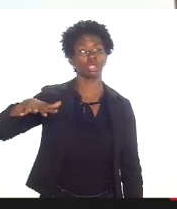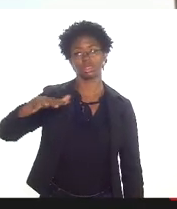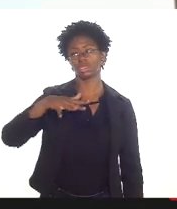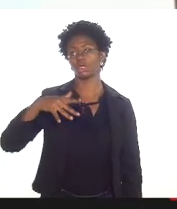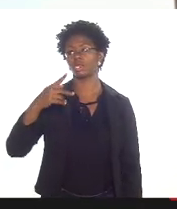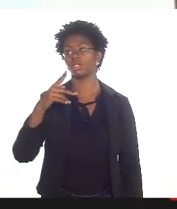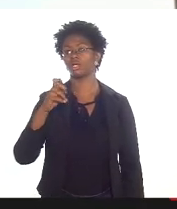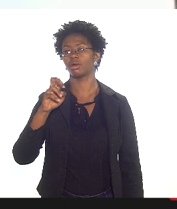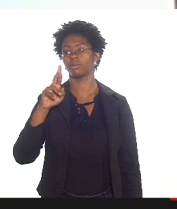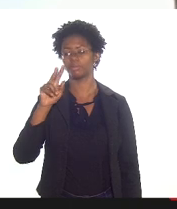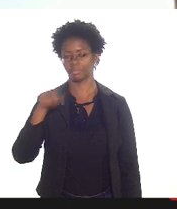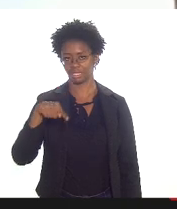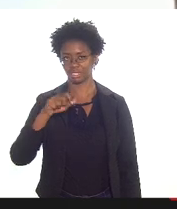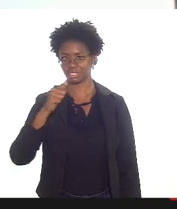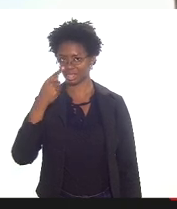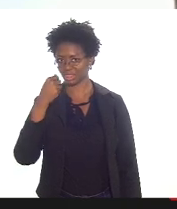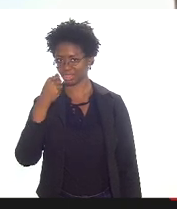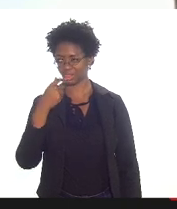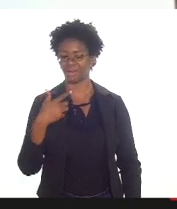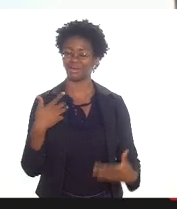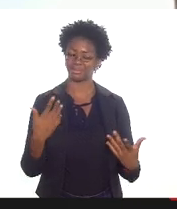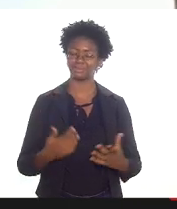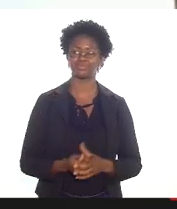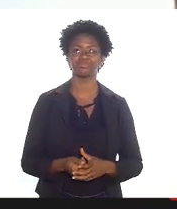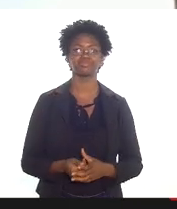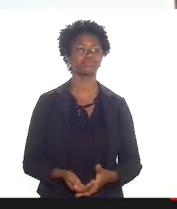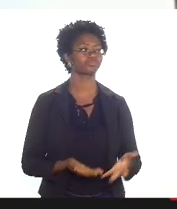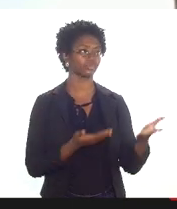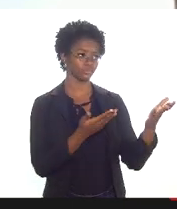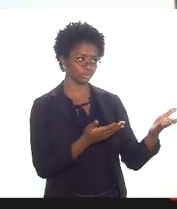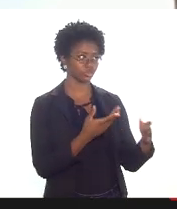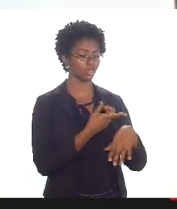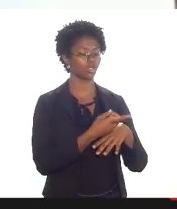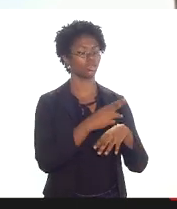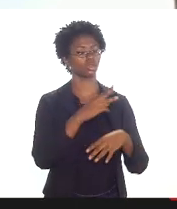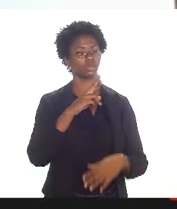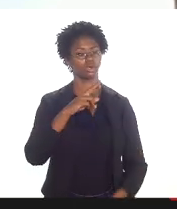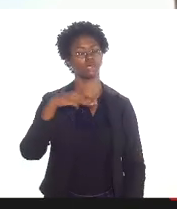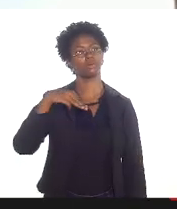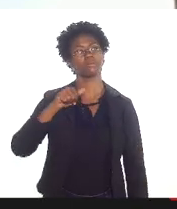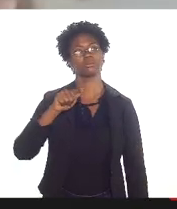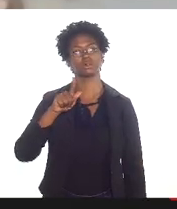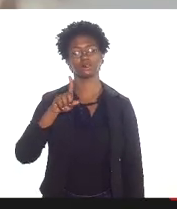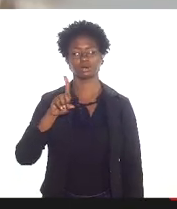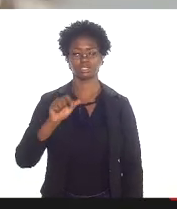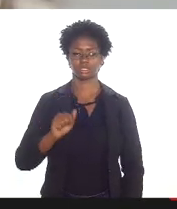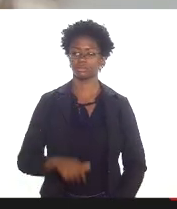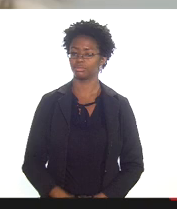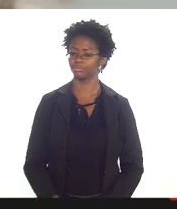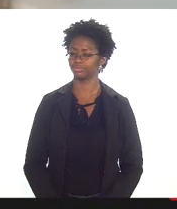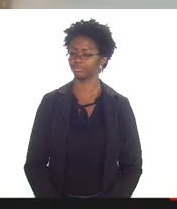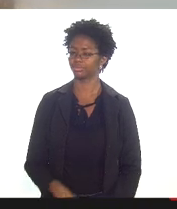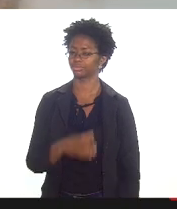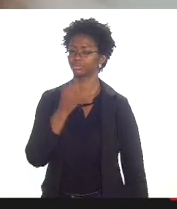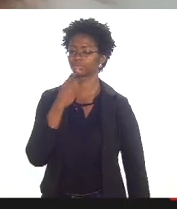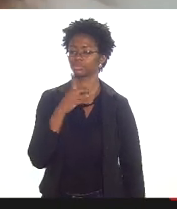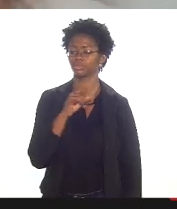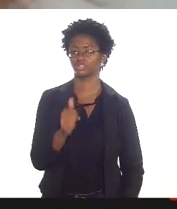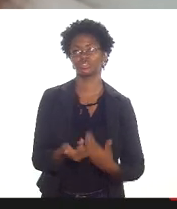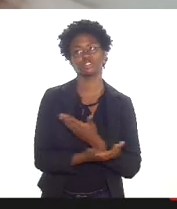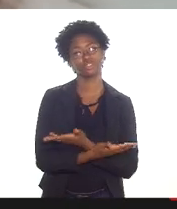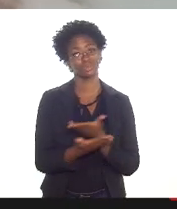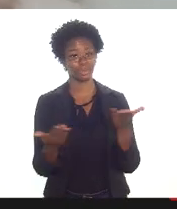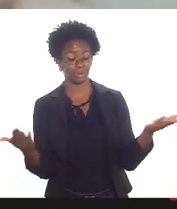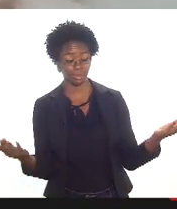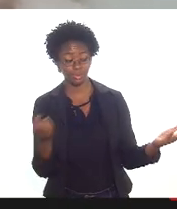pré-sal e congêneres. Então, por favor, doutora Magda Chambriard. Bom dia, deputado Luiz Paulo. Bom dia a